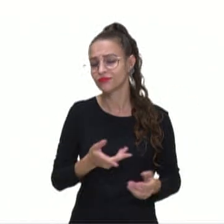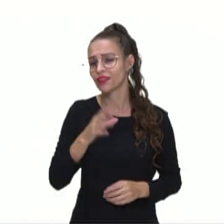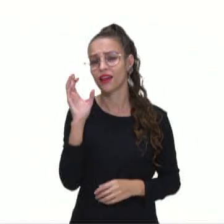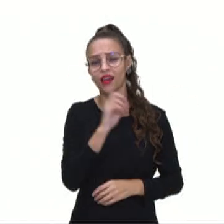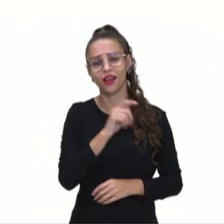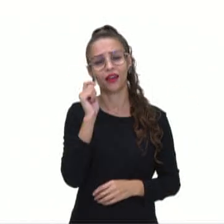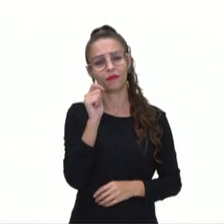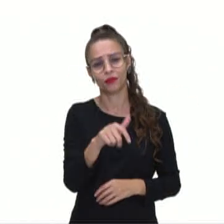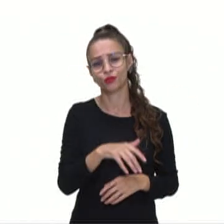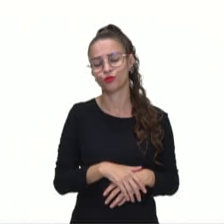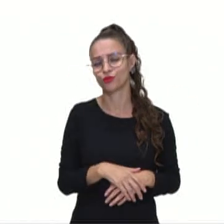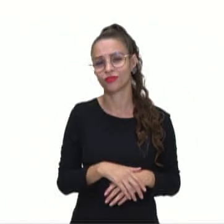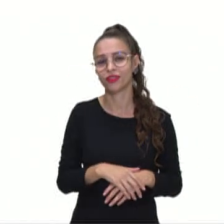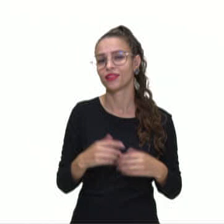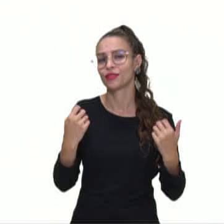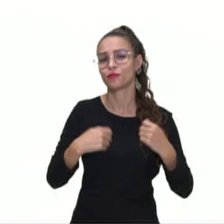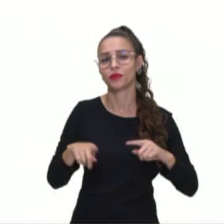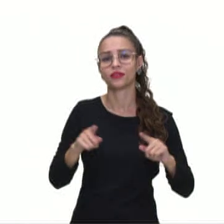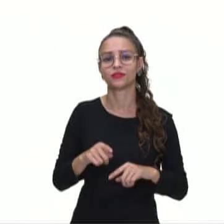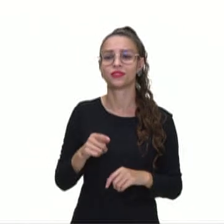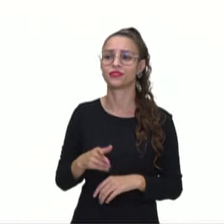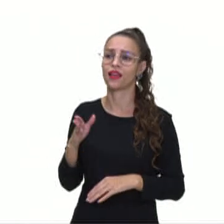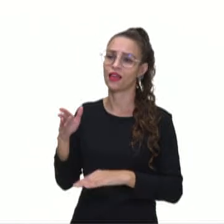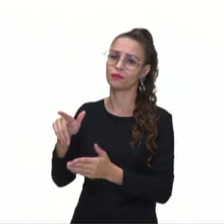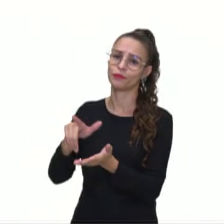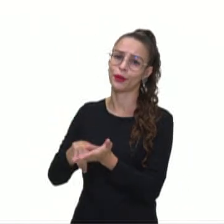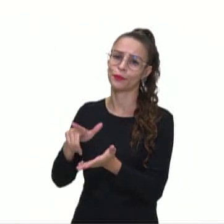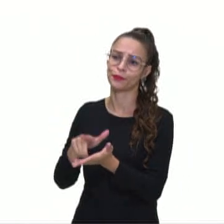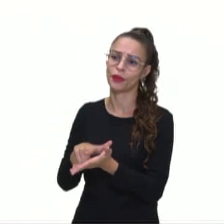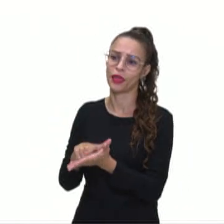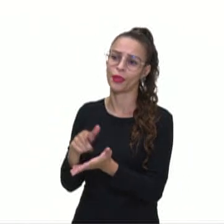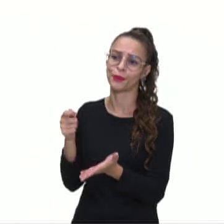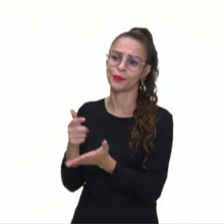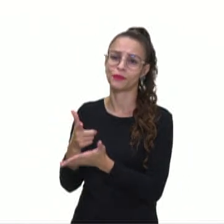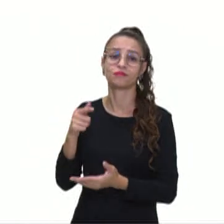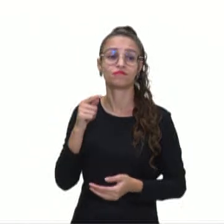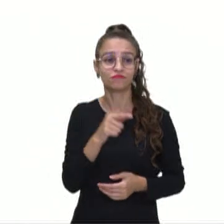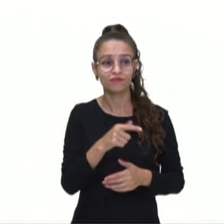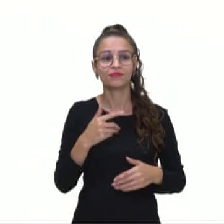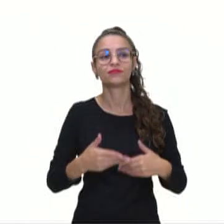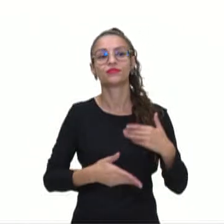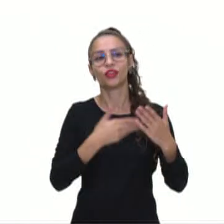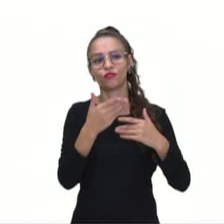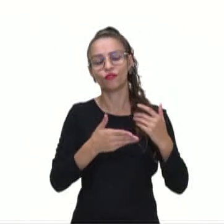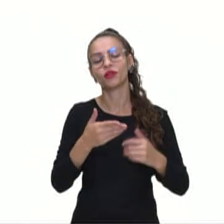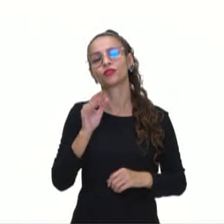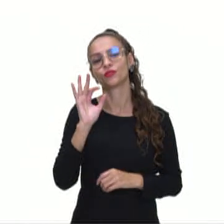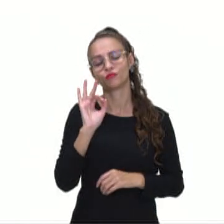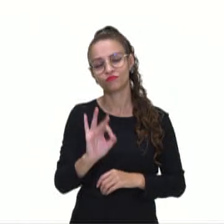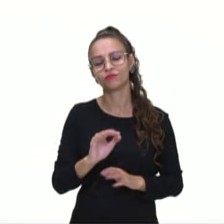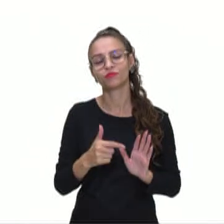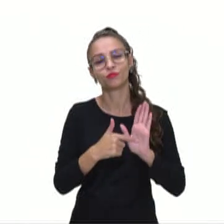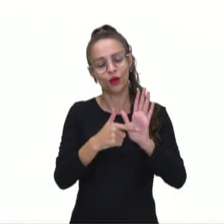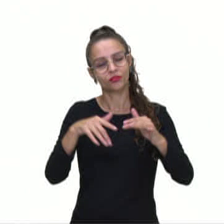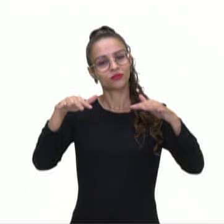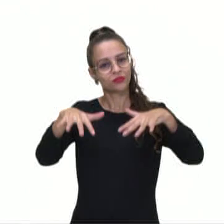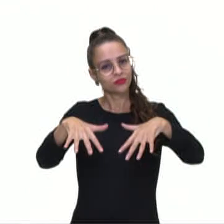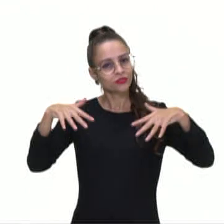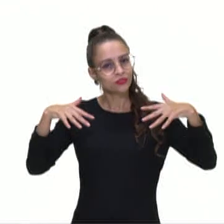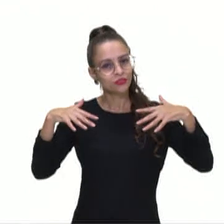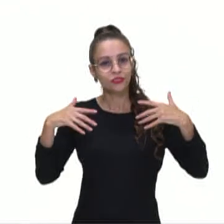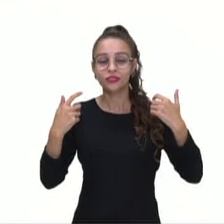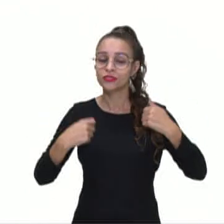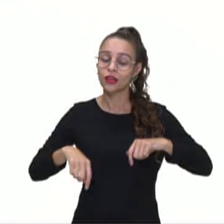minutos, deixando para trás a época do ingresso de papel. Esse desenvolvimento traz a realidade de um estádio onde não se